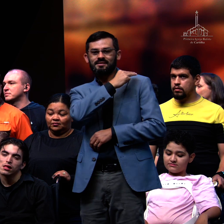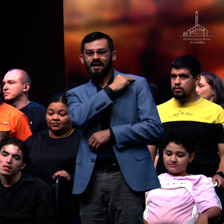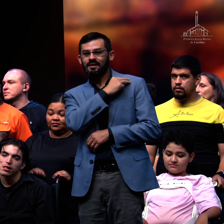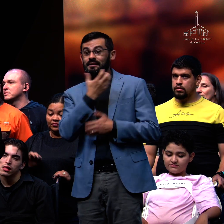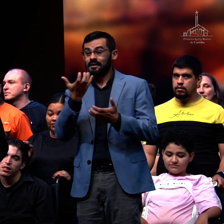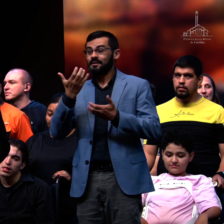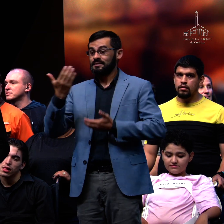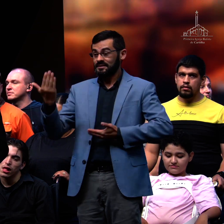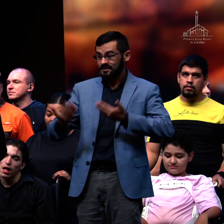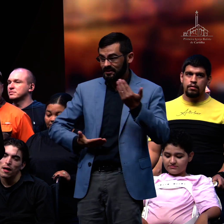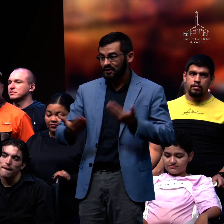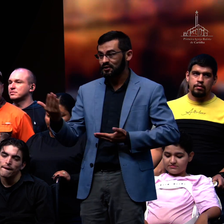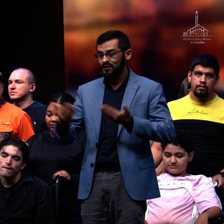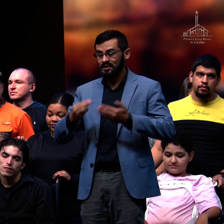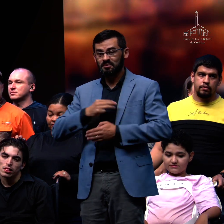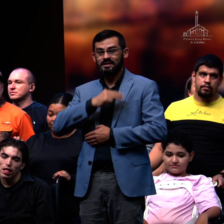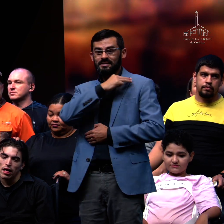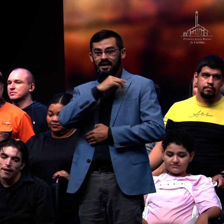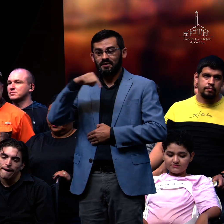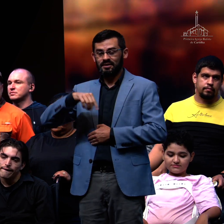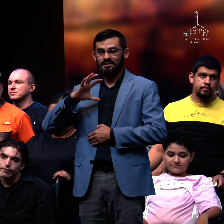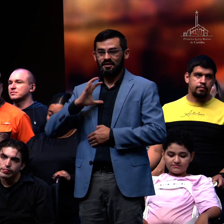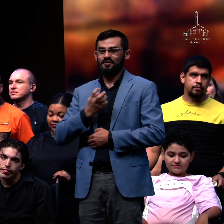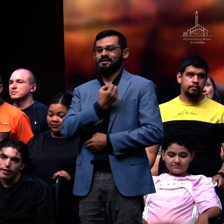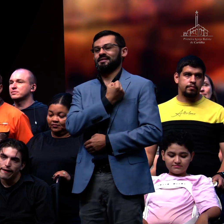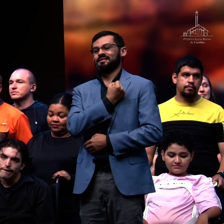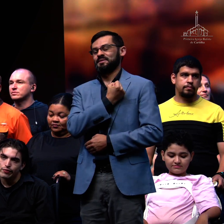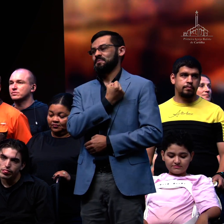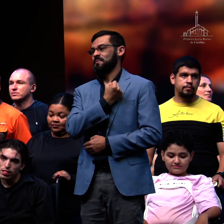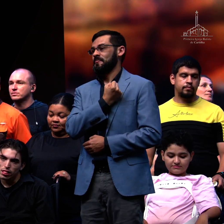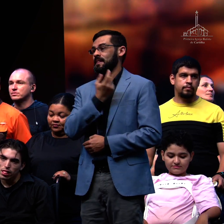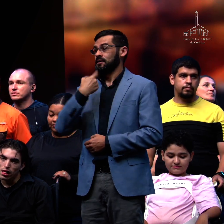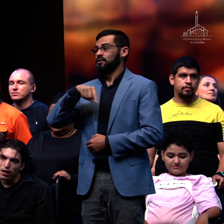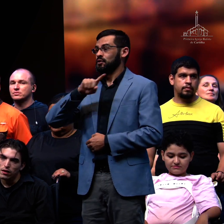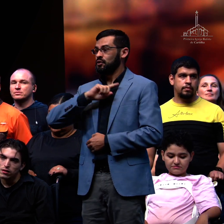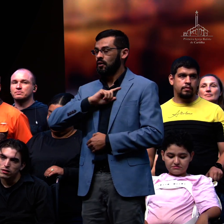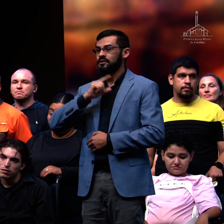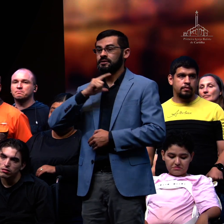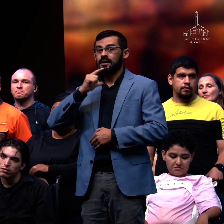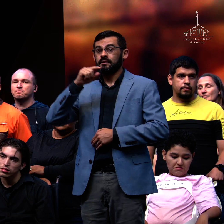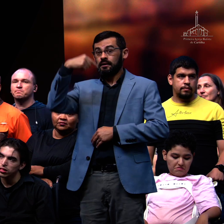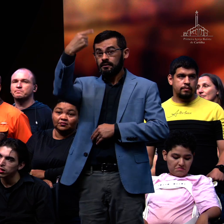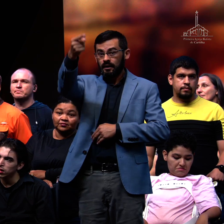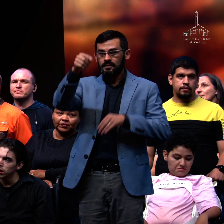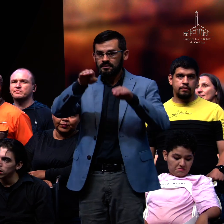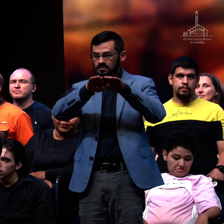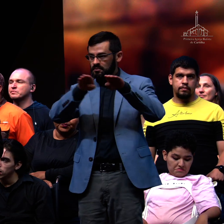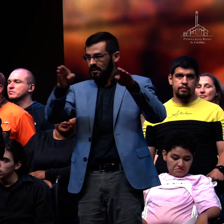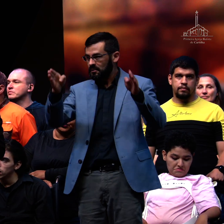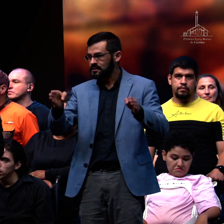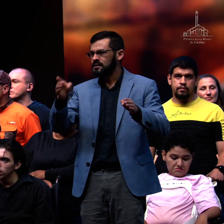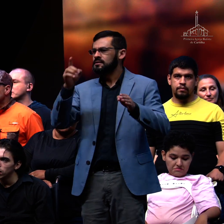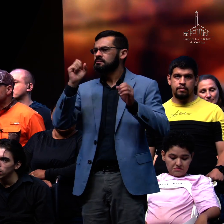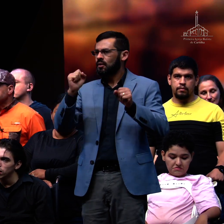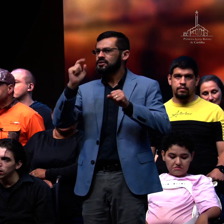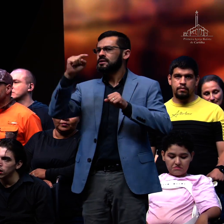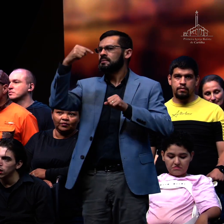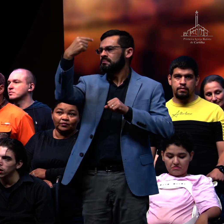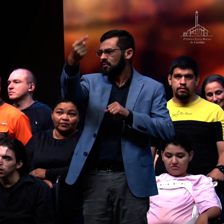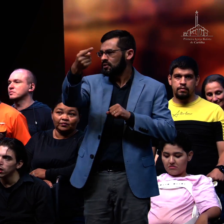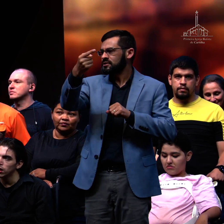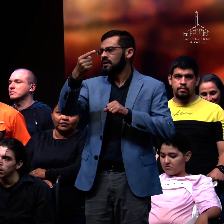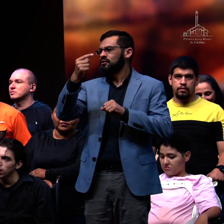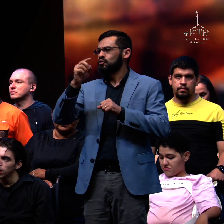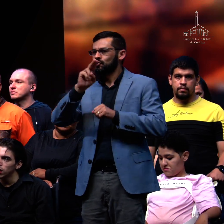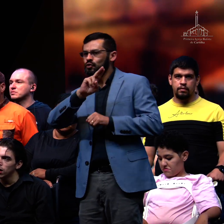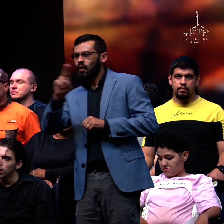deseja servir nesse ministério, no Ministério Eficiente. Nós estamos com um stand ali atrás, você pode passar lá, dar